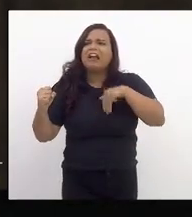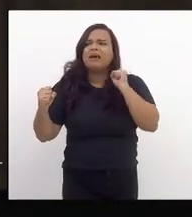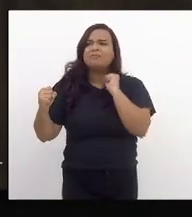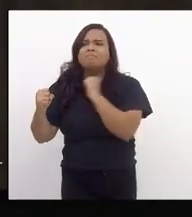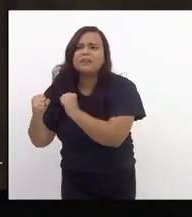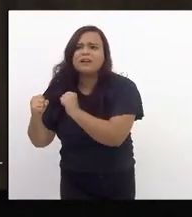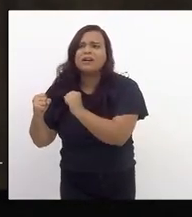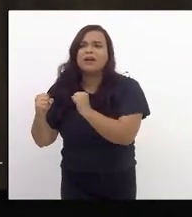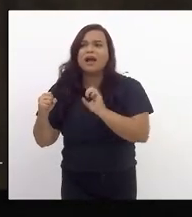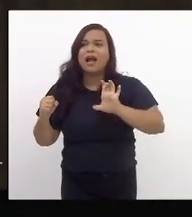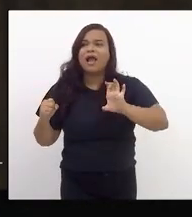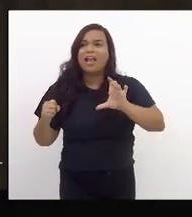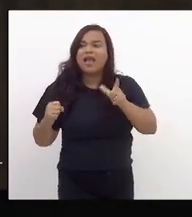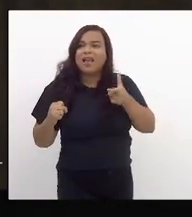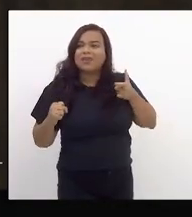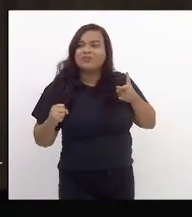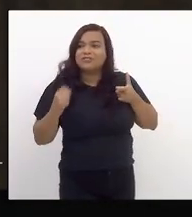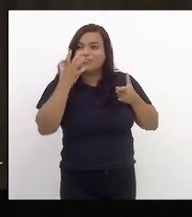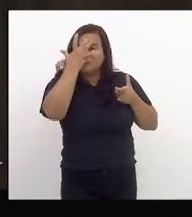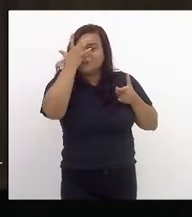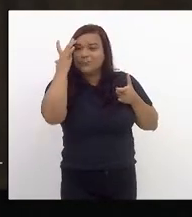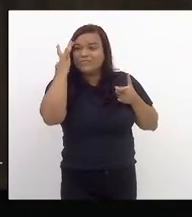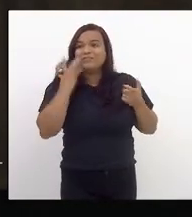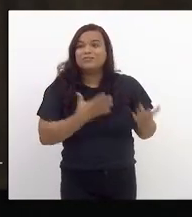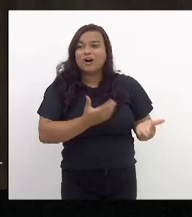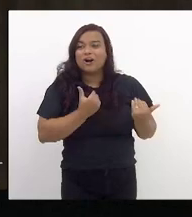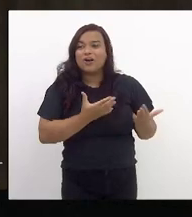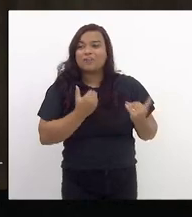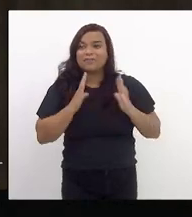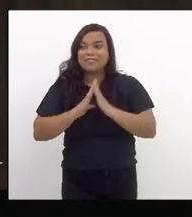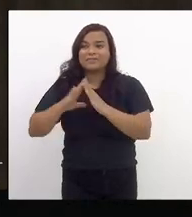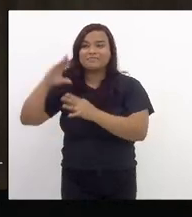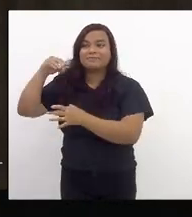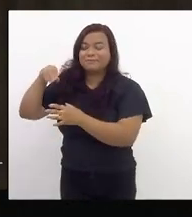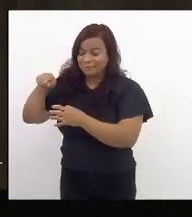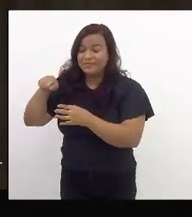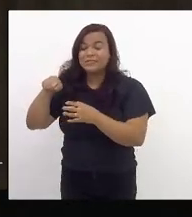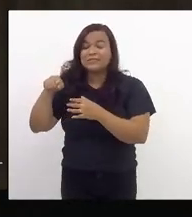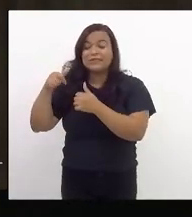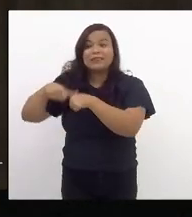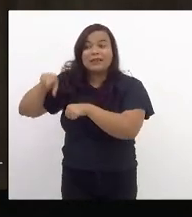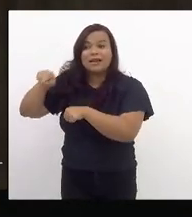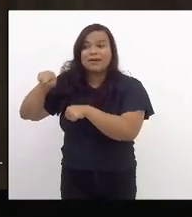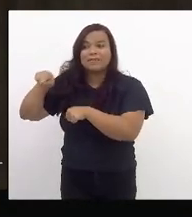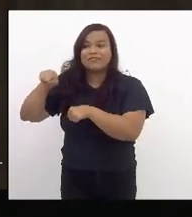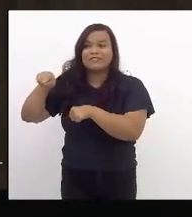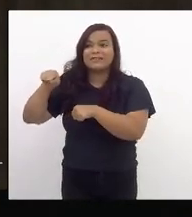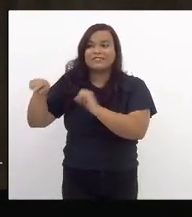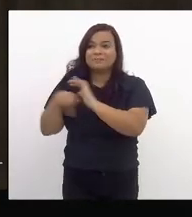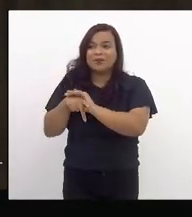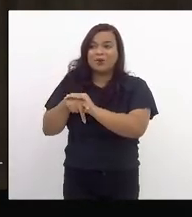um ex-interno dessas unidades socioeducativas.